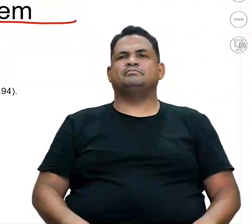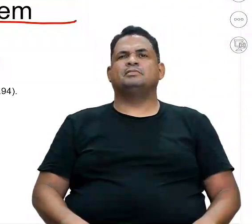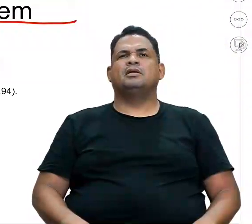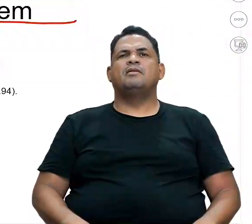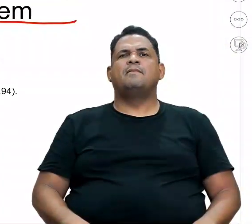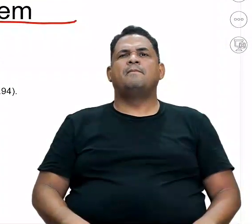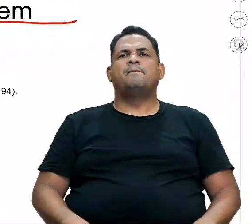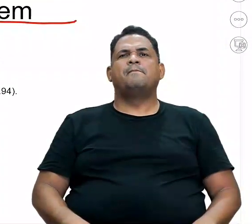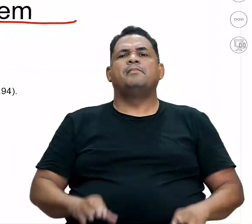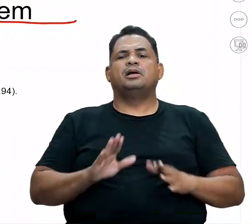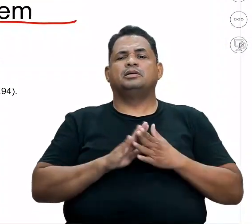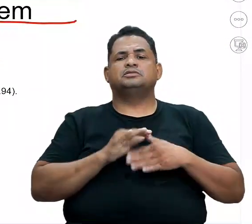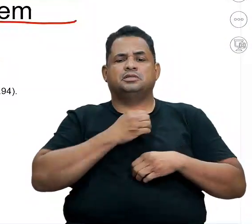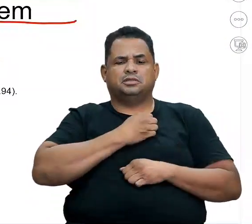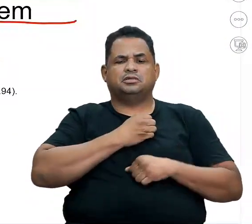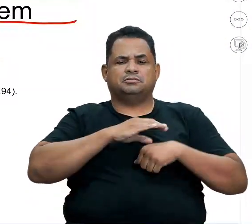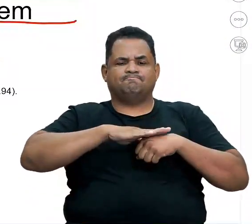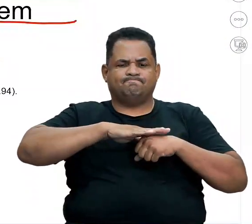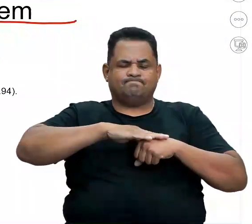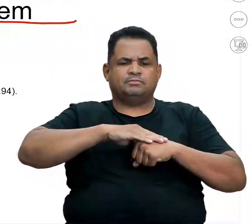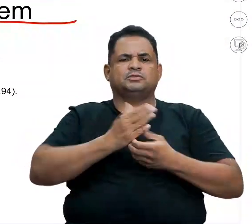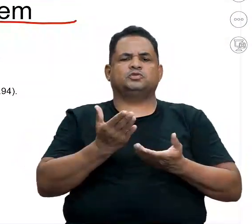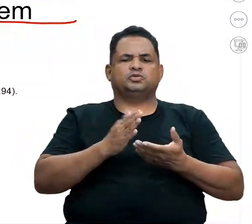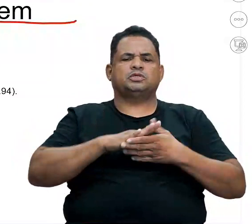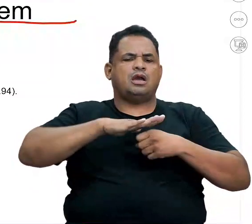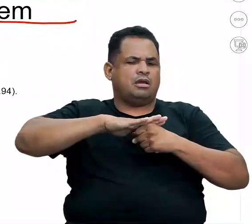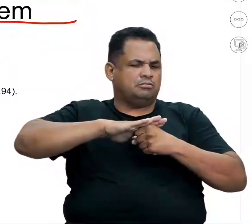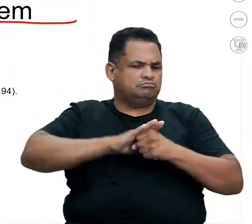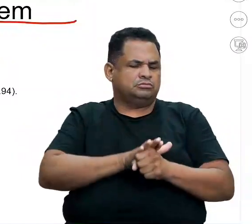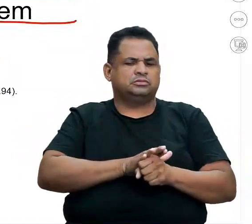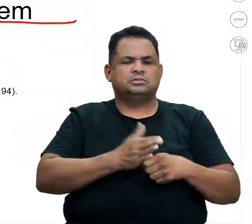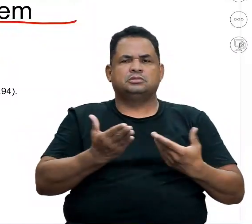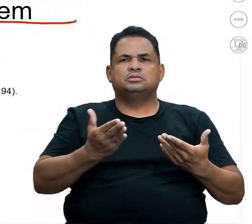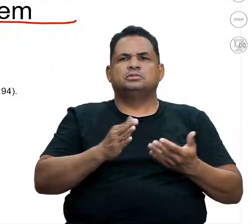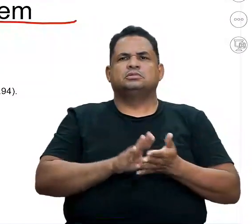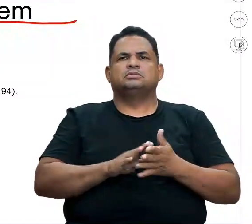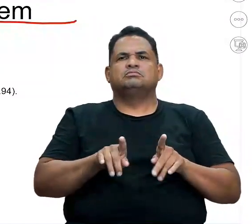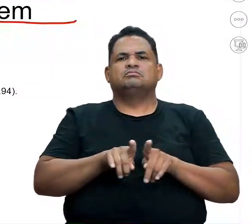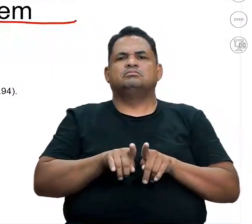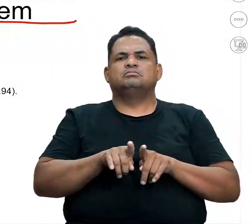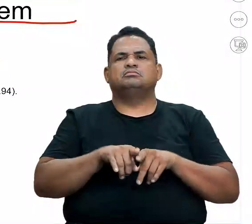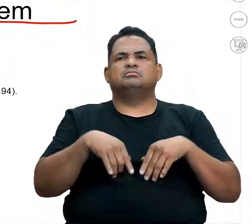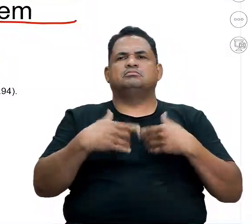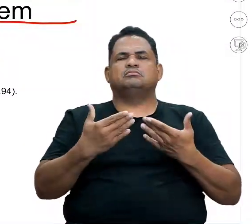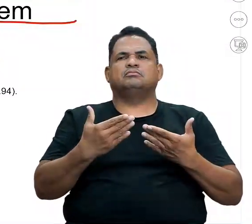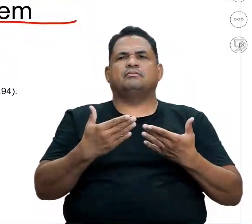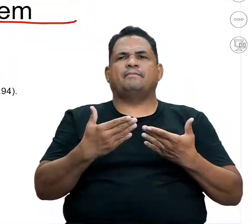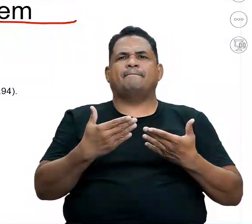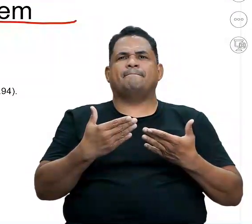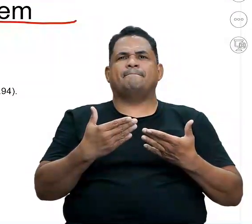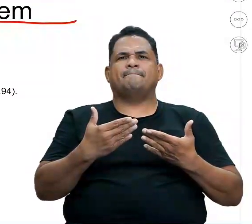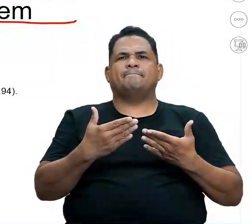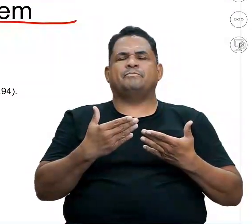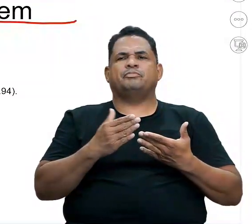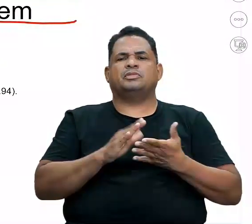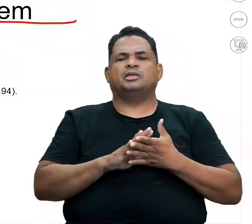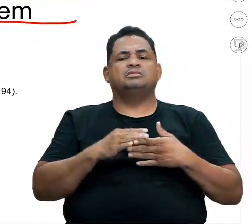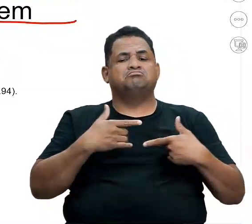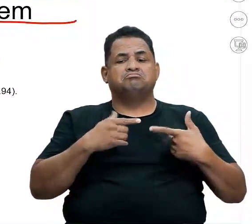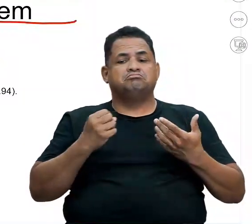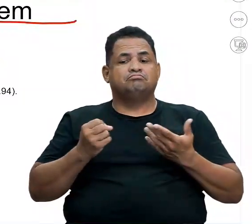extremamente discriminatória. Isso dá margem aí para muitas, inclusive guerras,